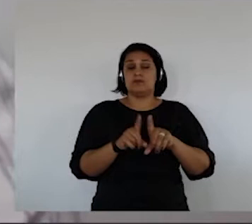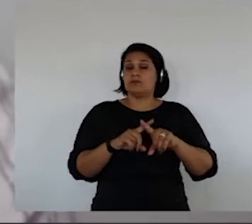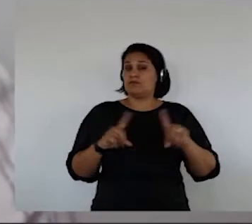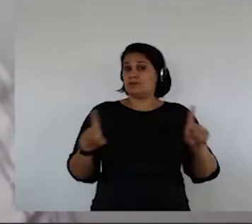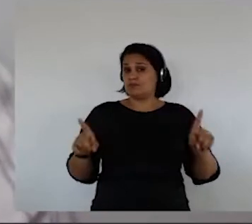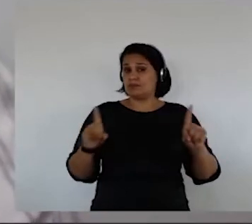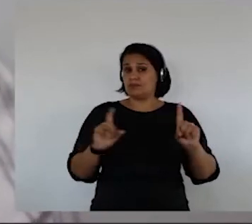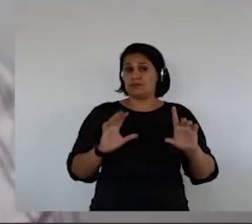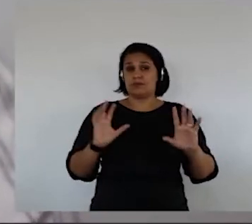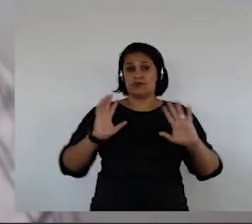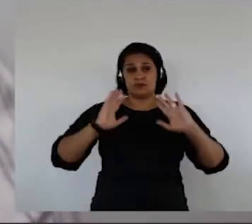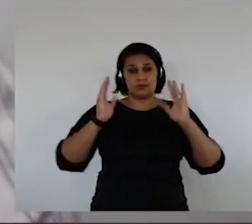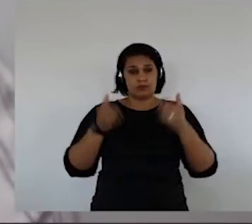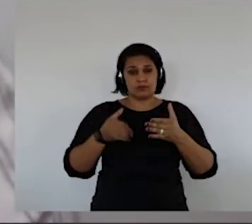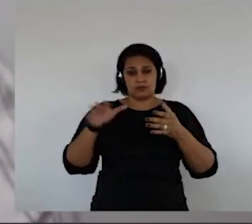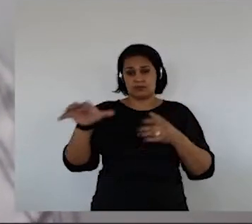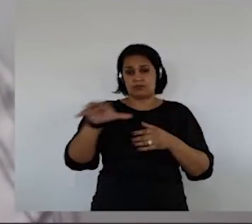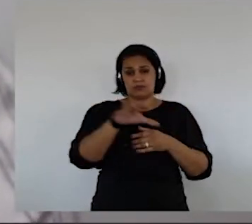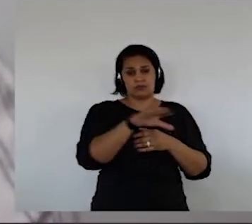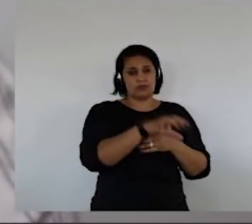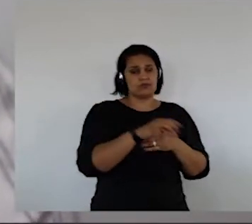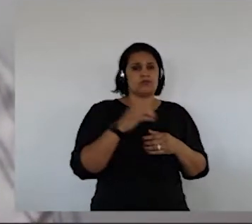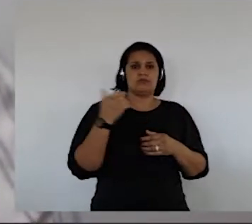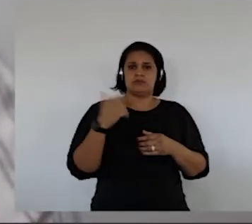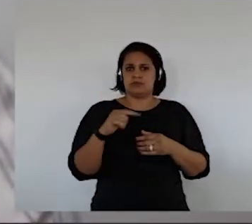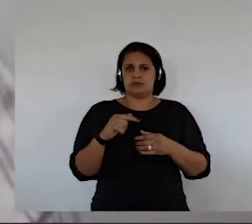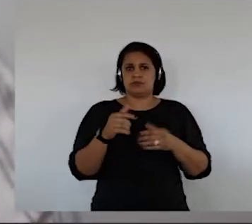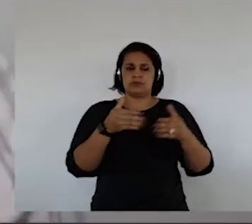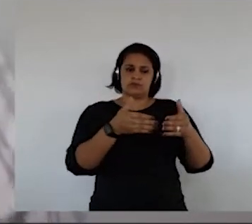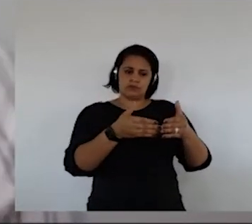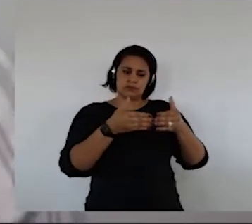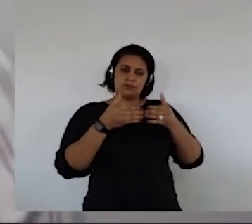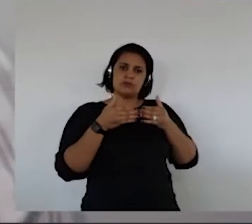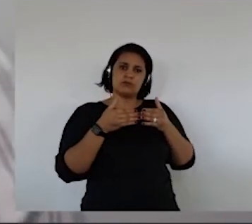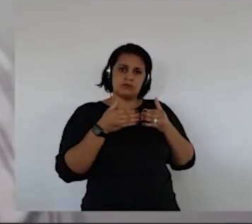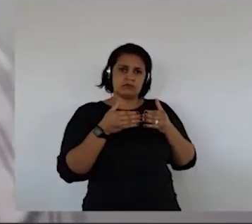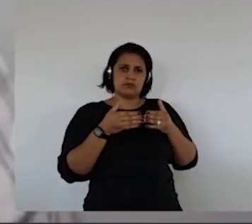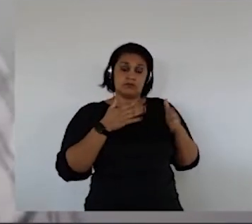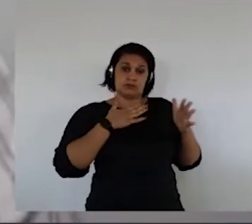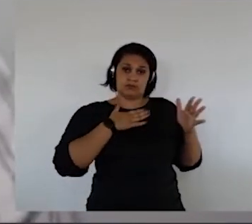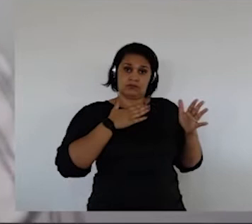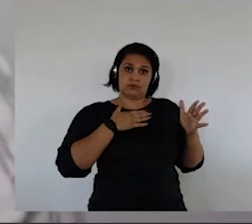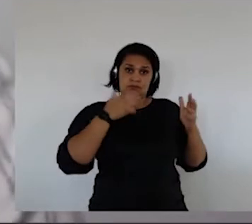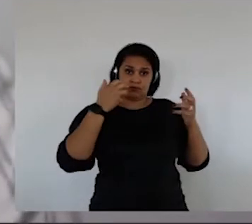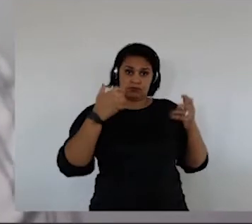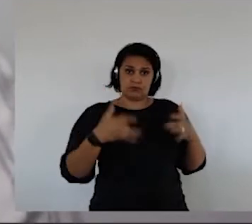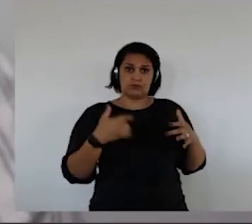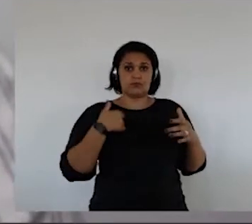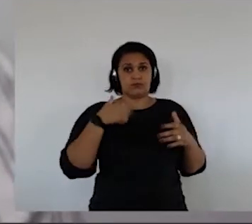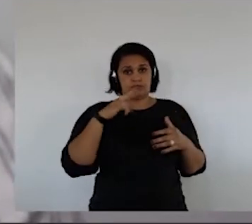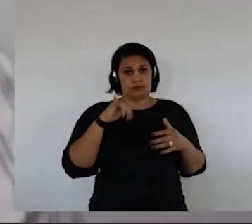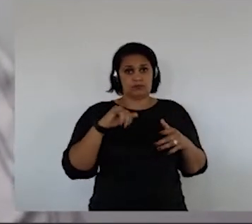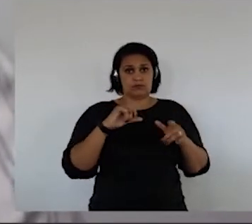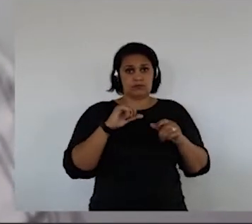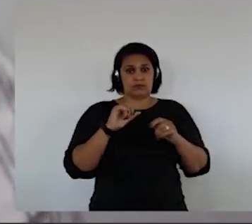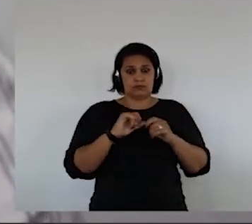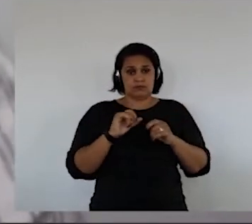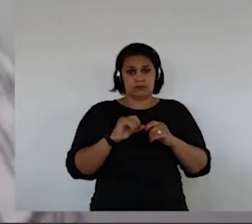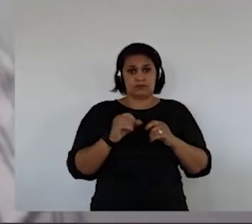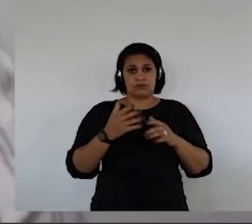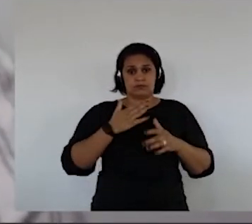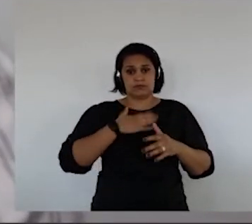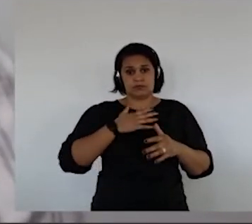refletido essa diversidade nos seus espaços. E aqui eu peço licença, porque na minha fala eu vou fazer todos os recortes que a mim são